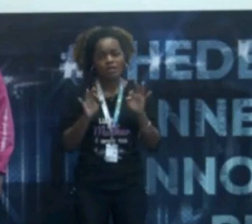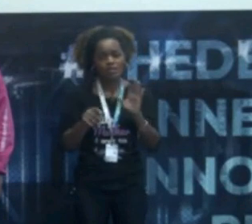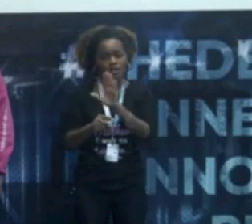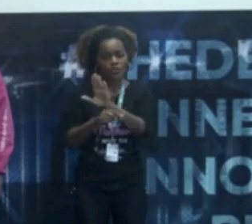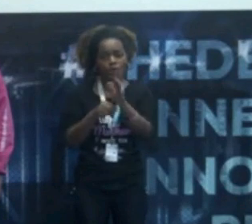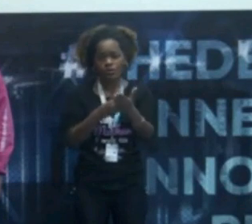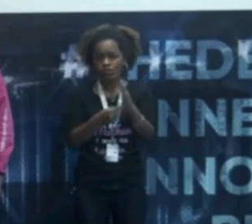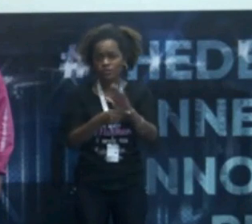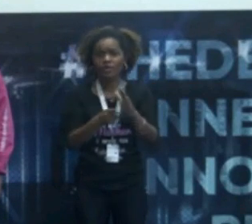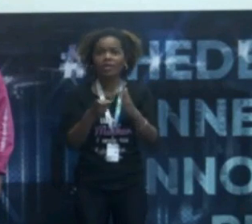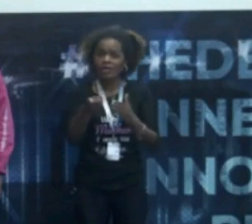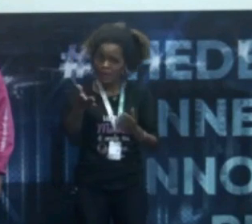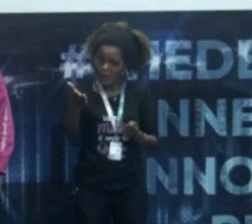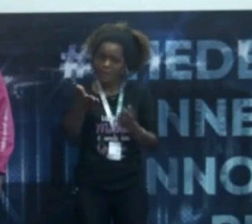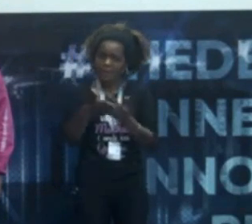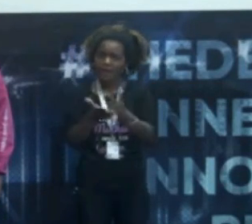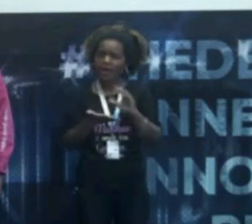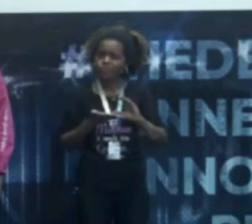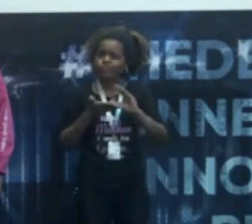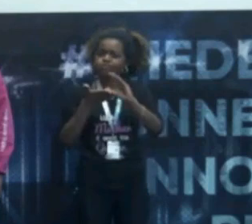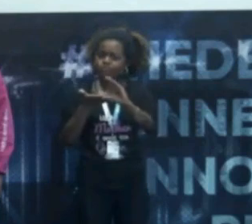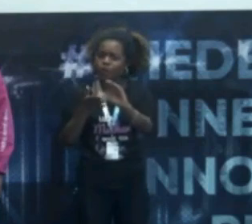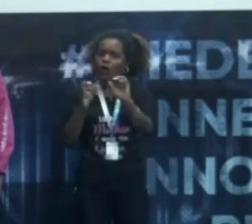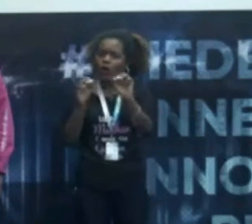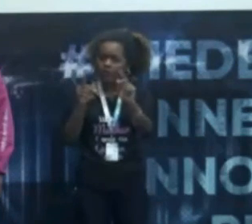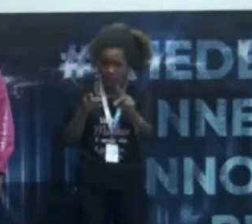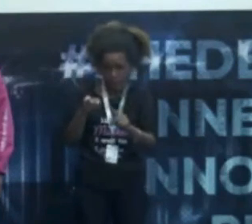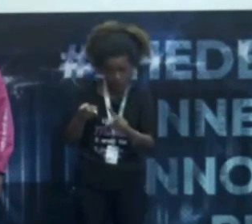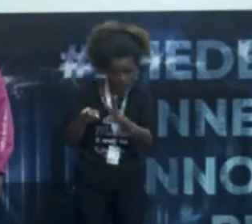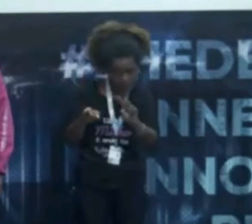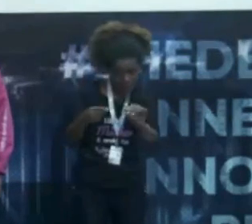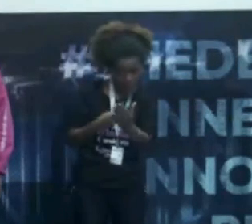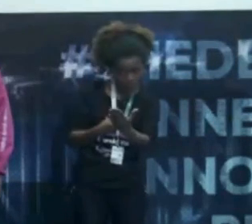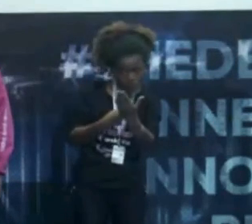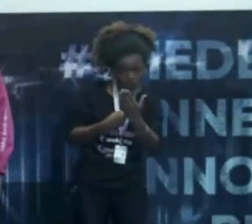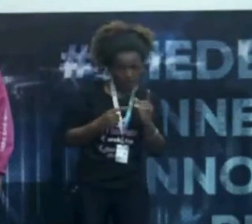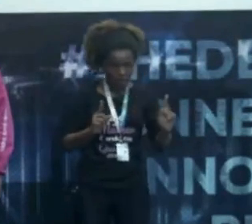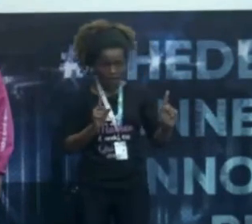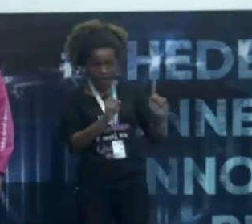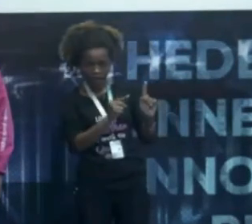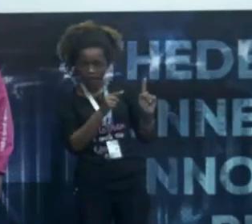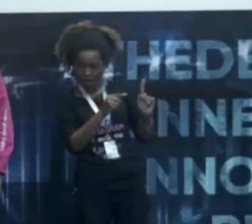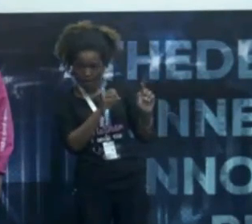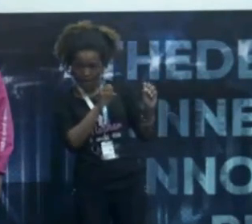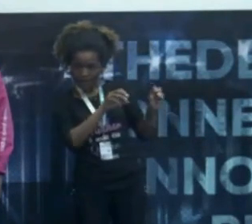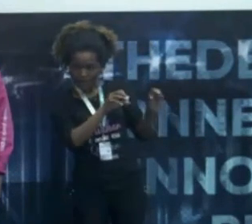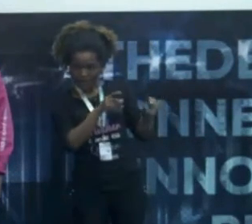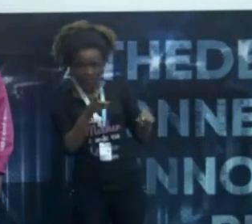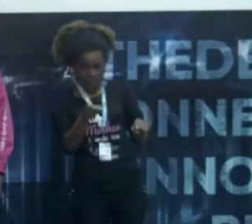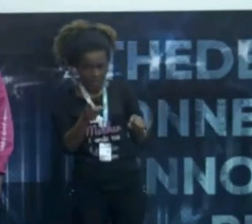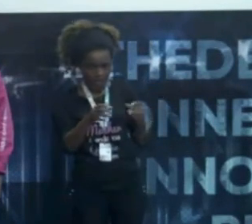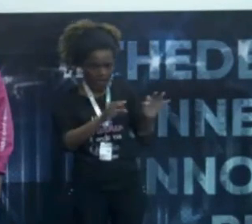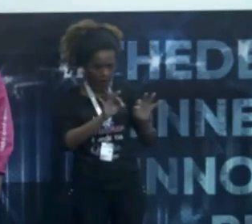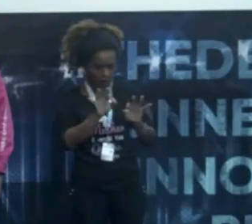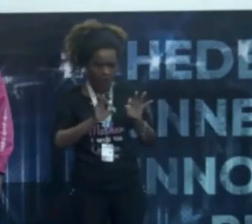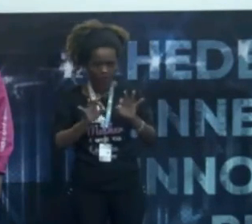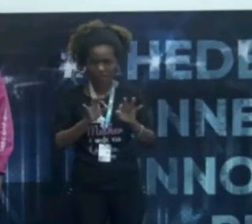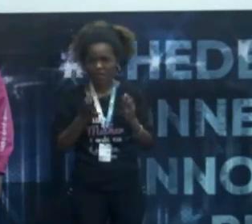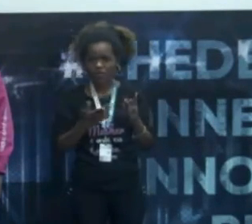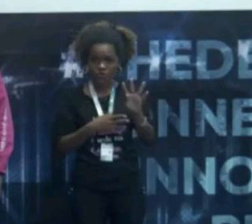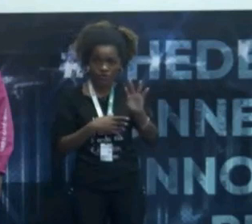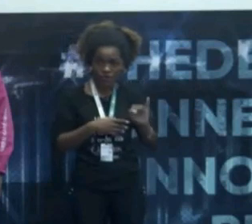essa pessoa. Falar, olha, não, beleza, você vai ajudar a pessoa, você vai ensinar ela o processo aqui dentro, vocês vão trabalhar juntos